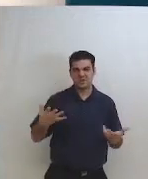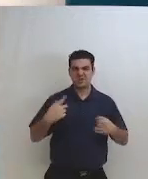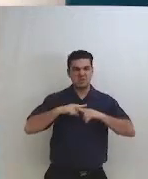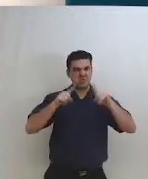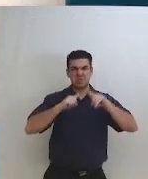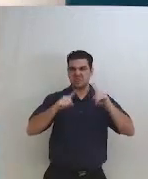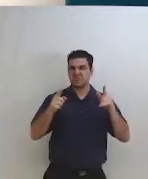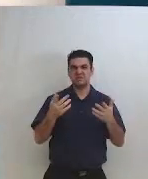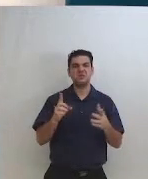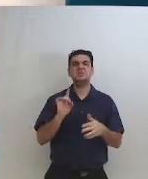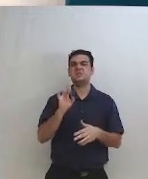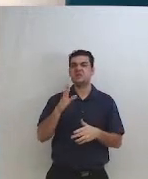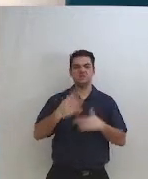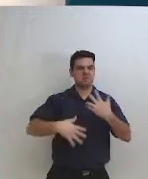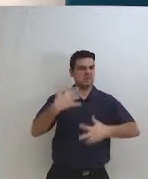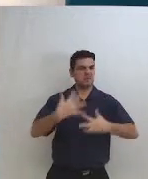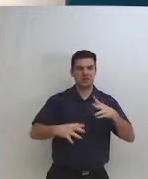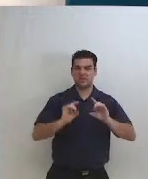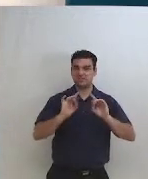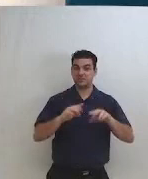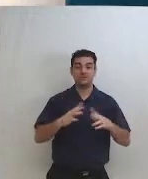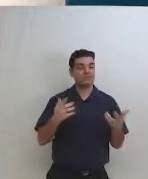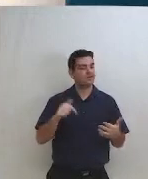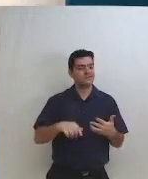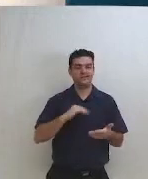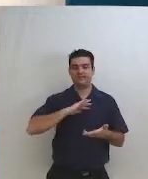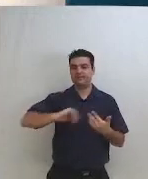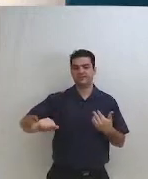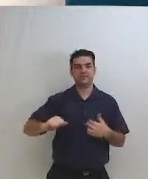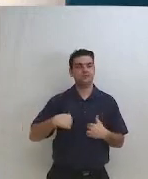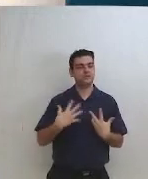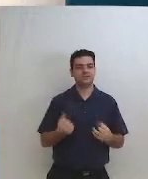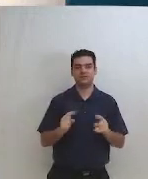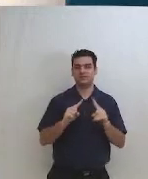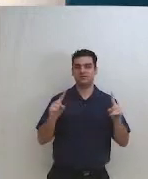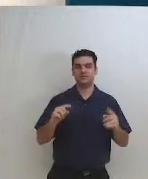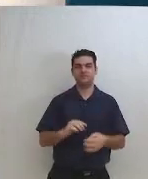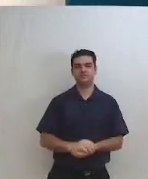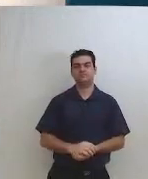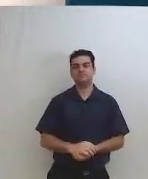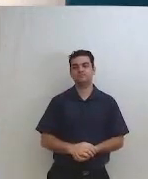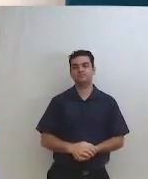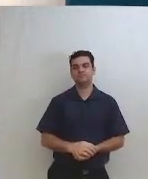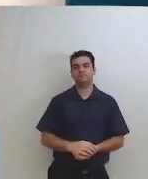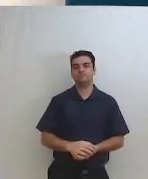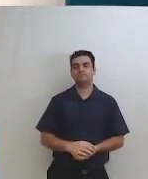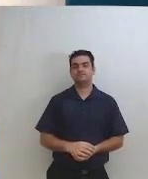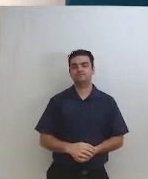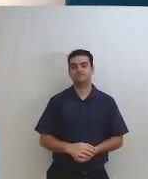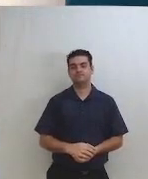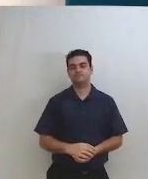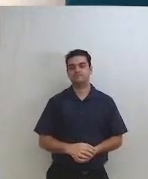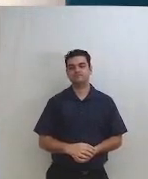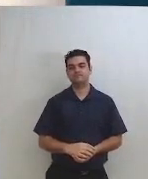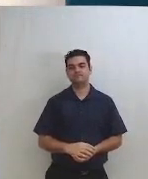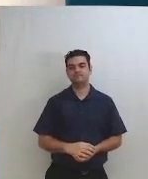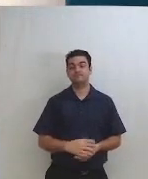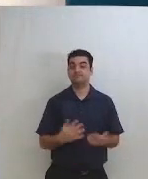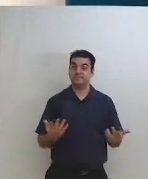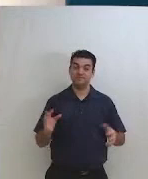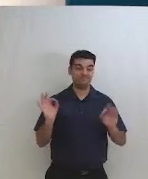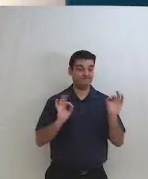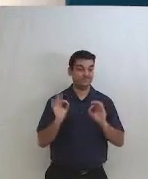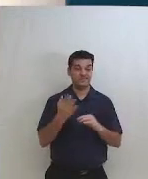do contraditório. Então, eu rejeito os embargos de declaração, senhor presidente. Sem manifestação dos pares, fica